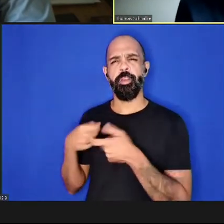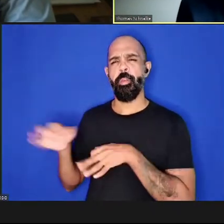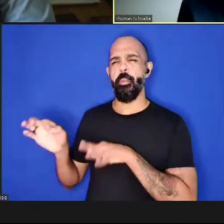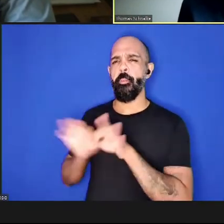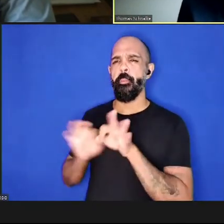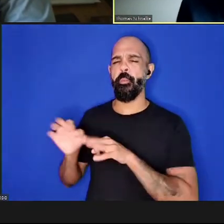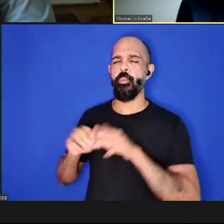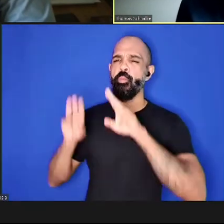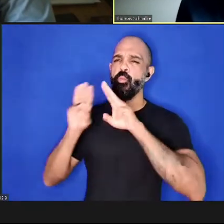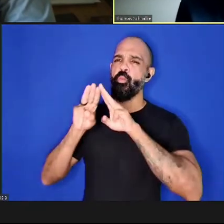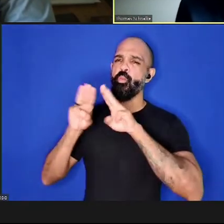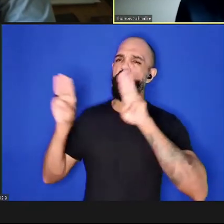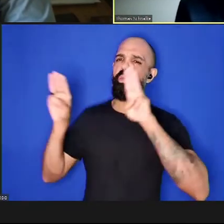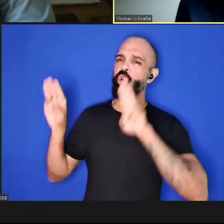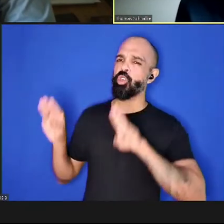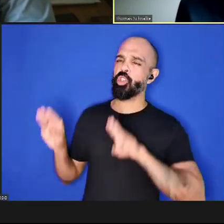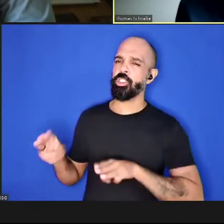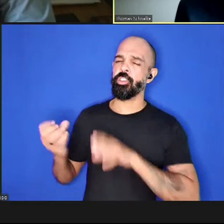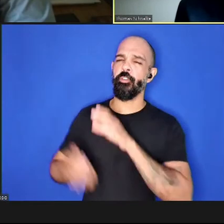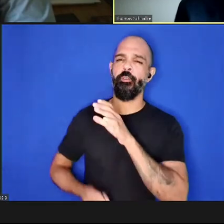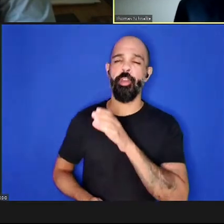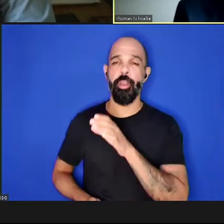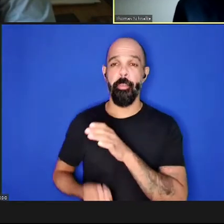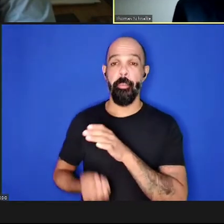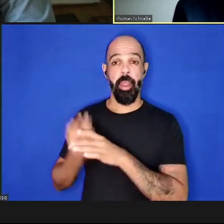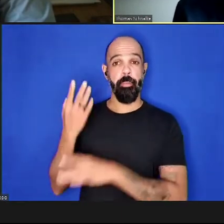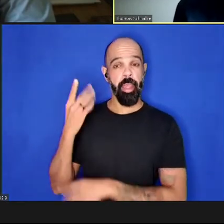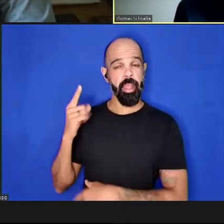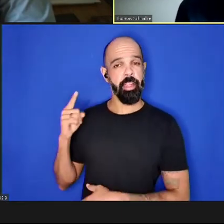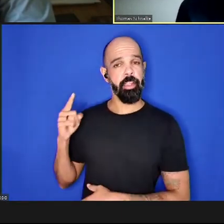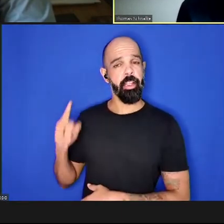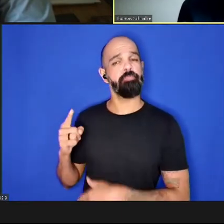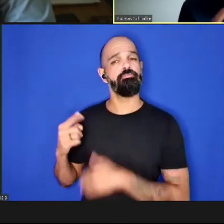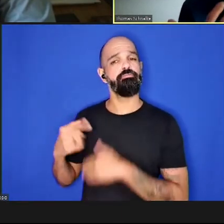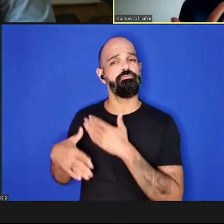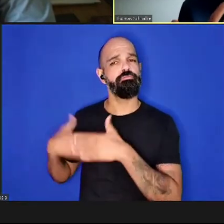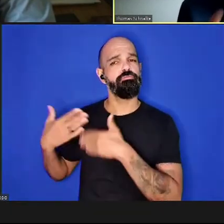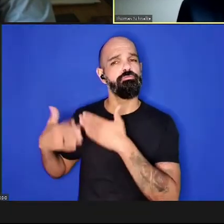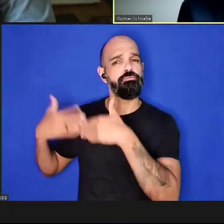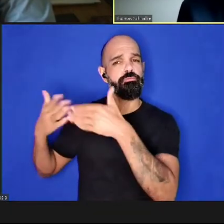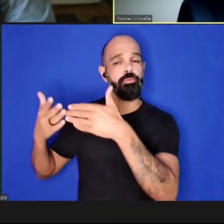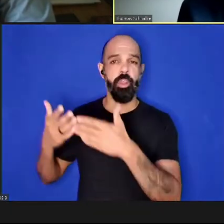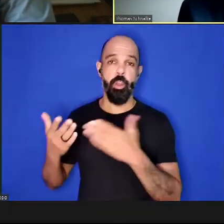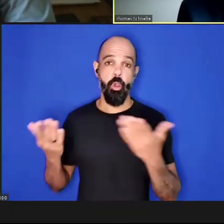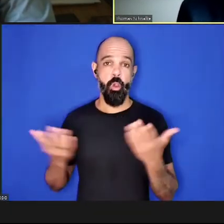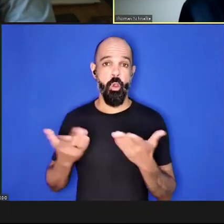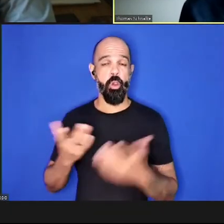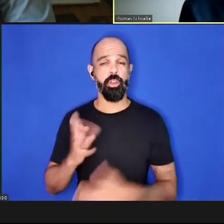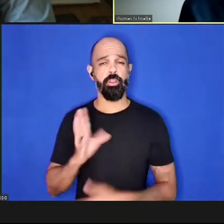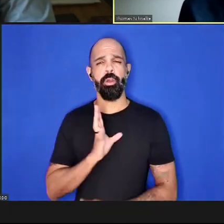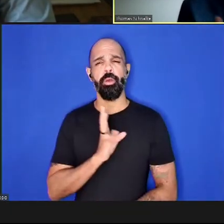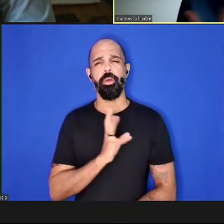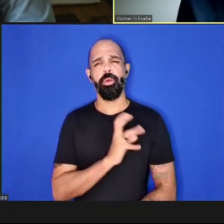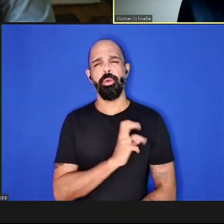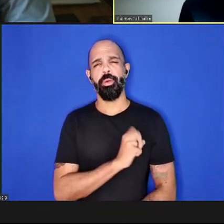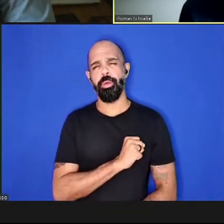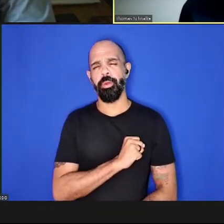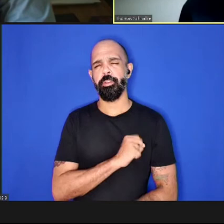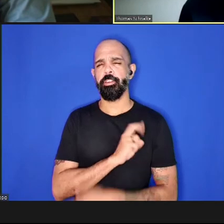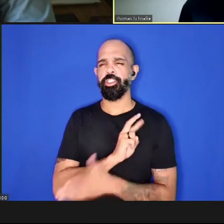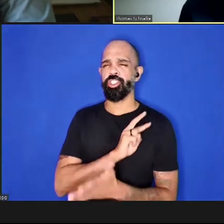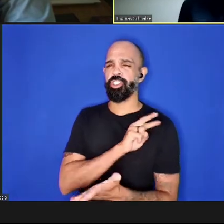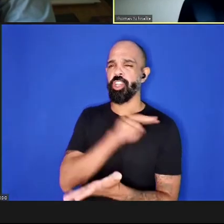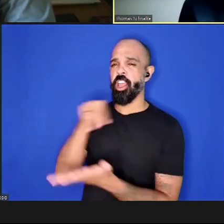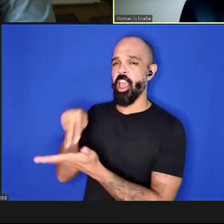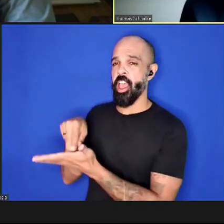que foi implementado e floresceu. Hoje eu adoraria estar aí para